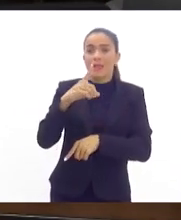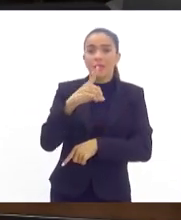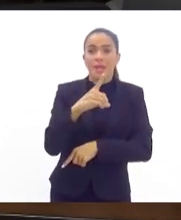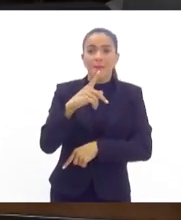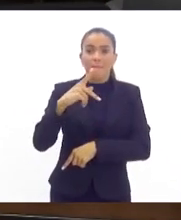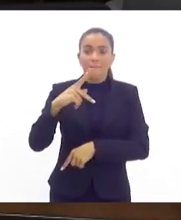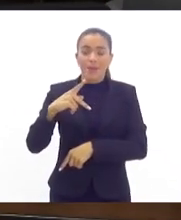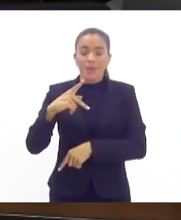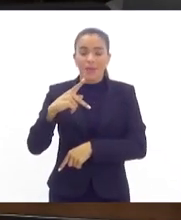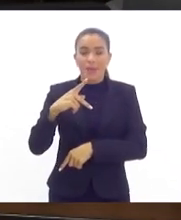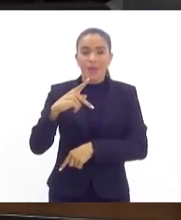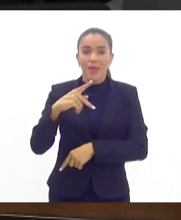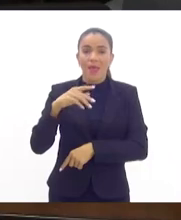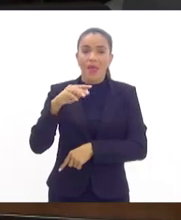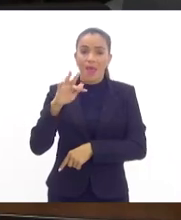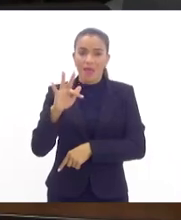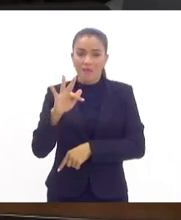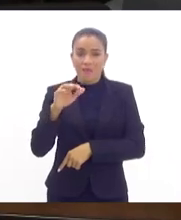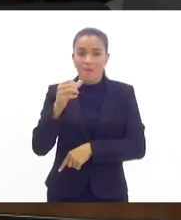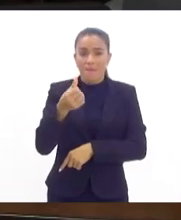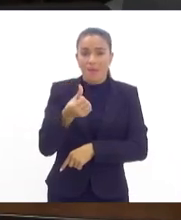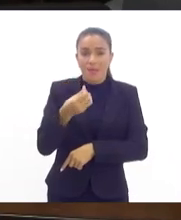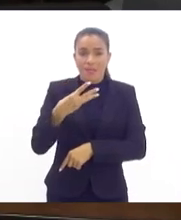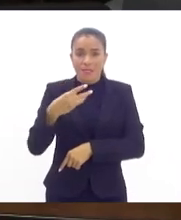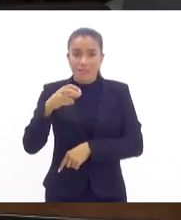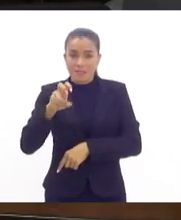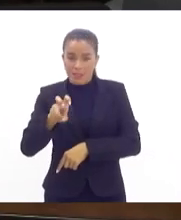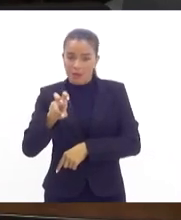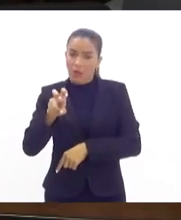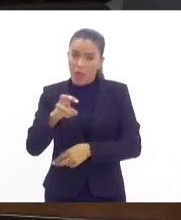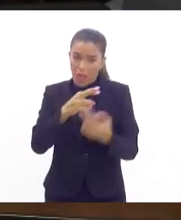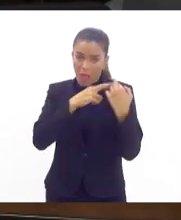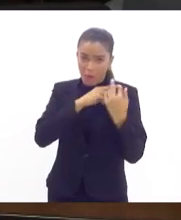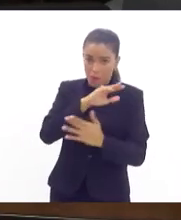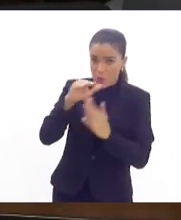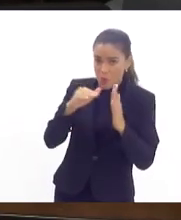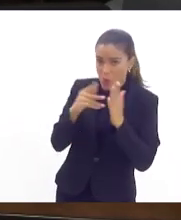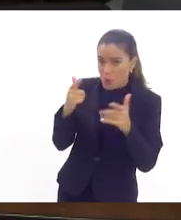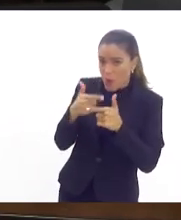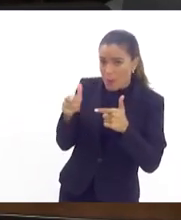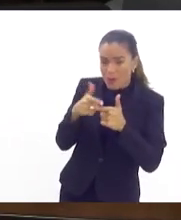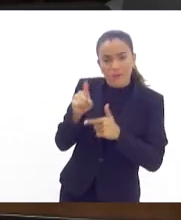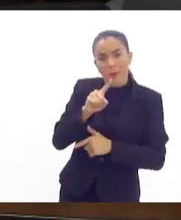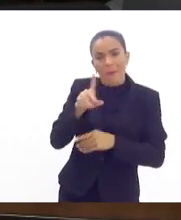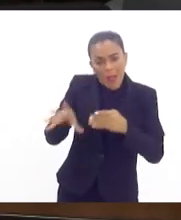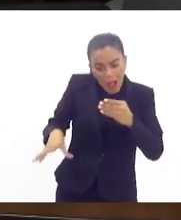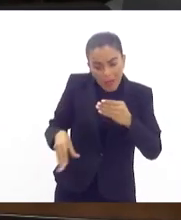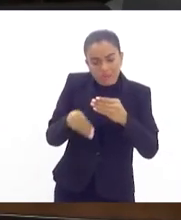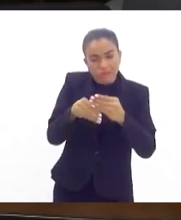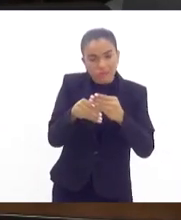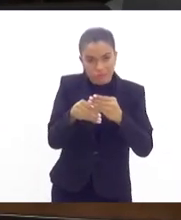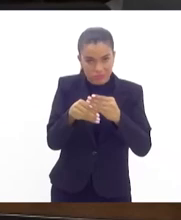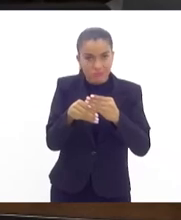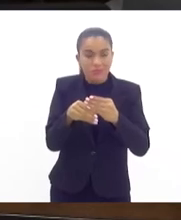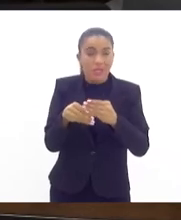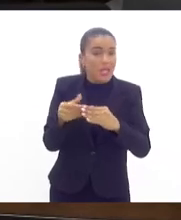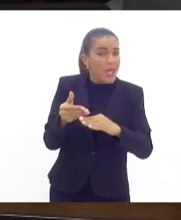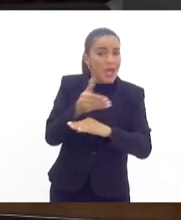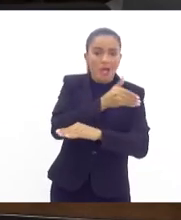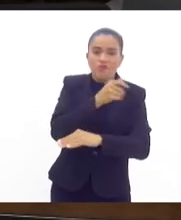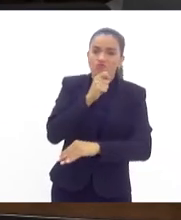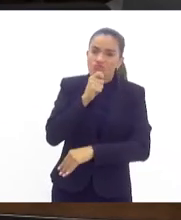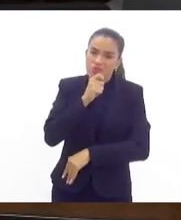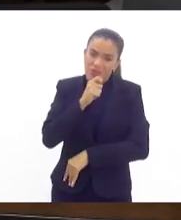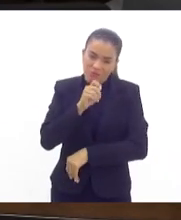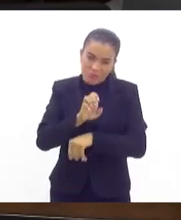dpf 65 ela é responsável por todos os problemas evidentemente que não mas ela acrescentou o ingrediente que até então não existia aqui